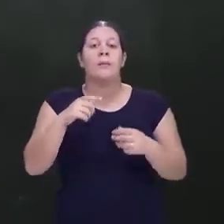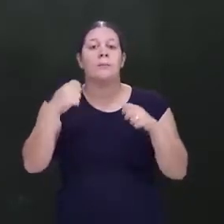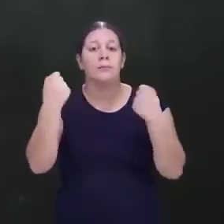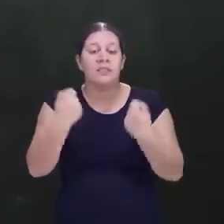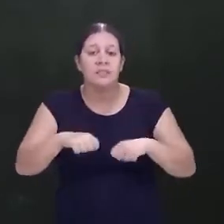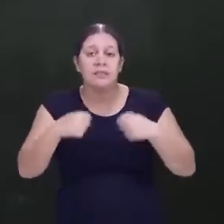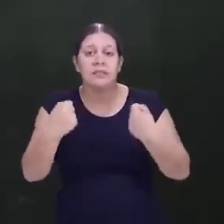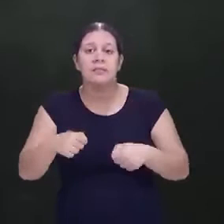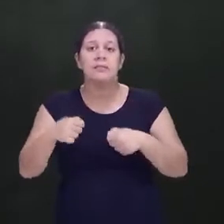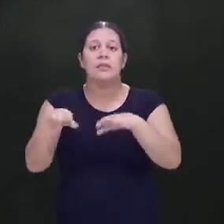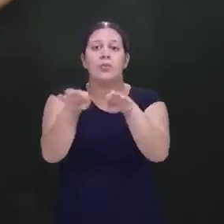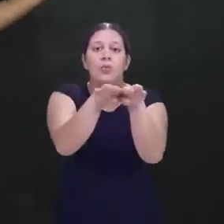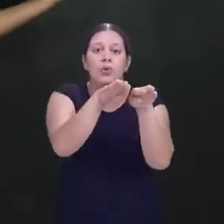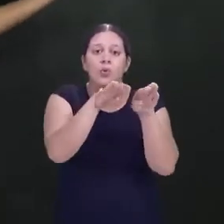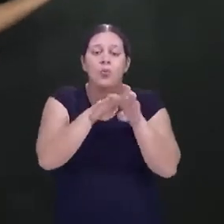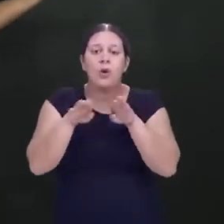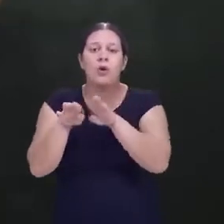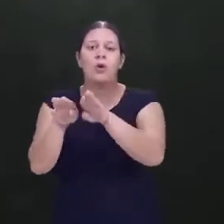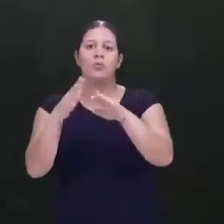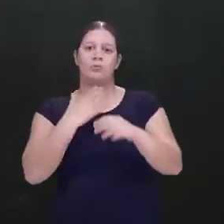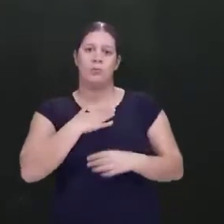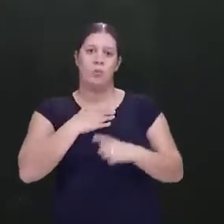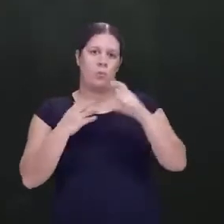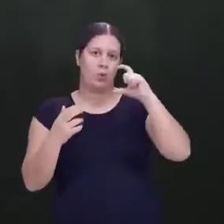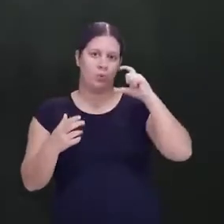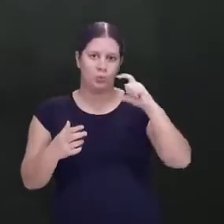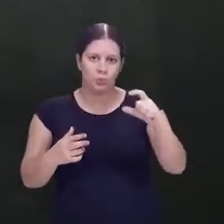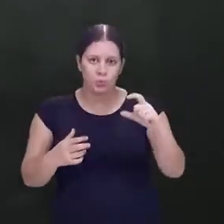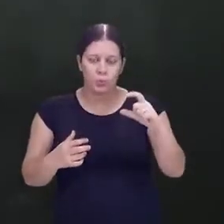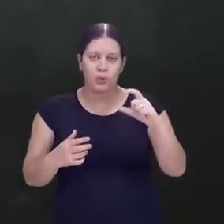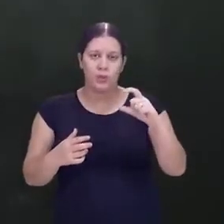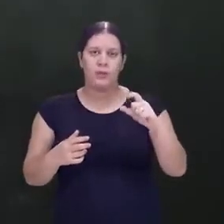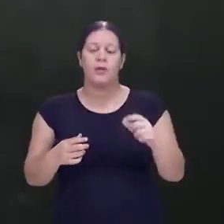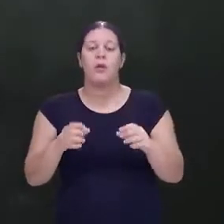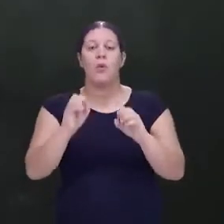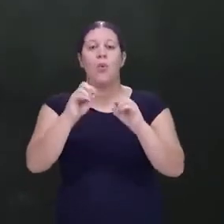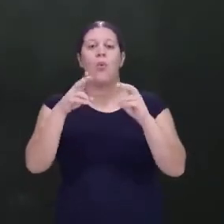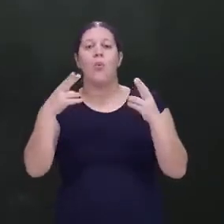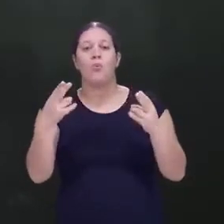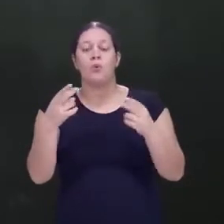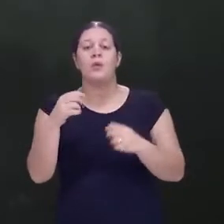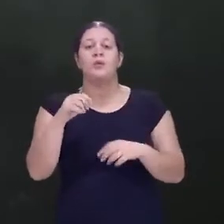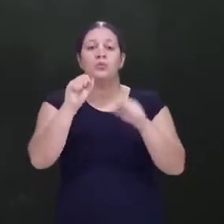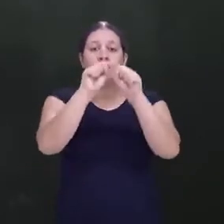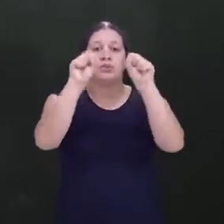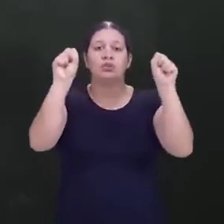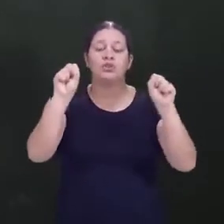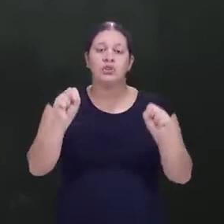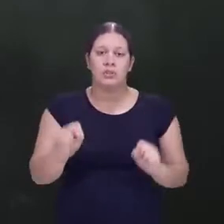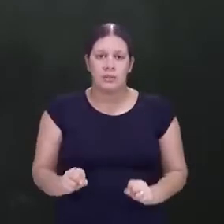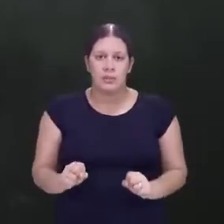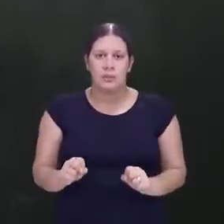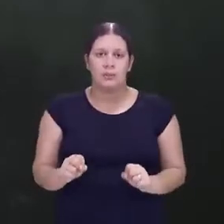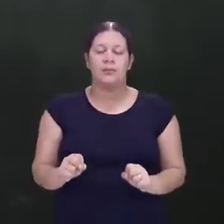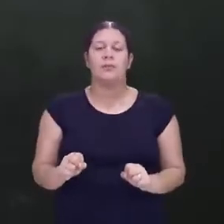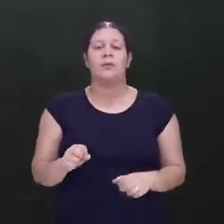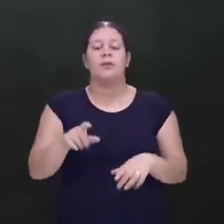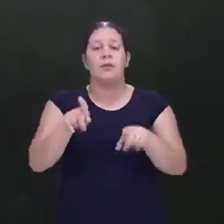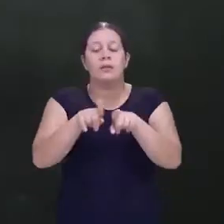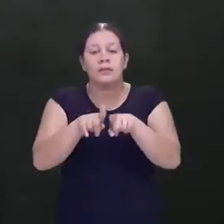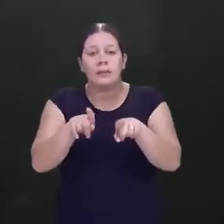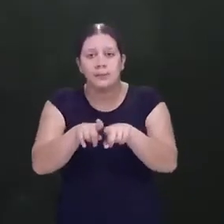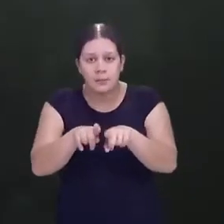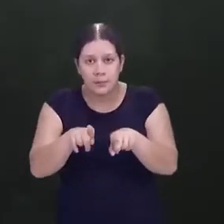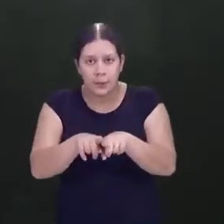tem que ser a mesma lá nos produtos. Que num ambiente fechado, num sistema fechado, a quantidade, a massa